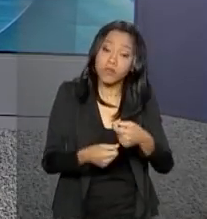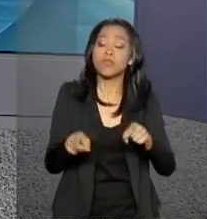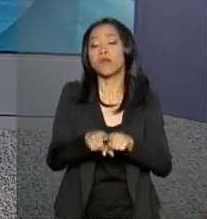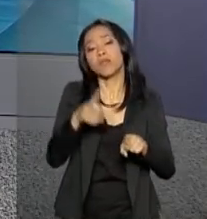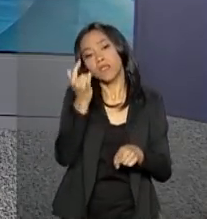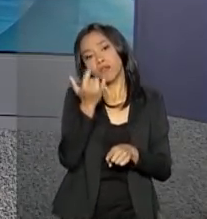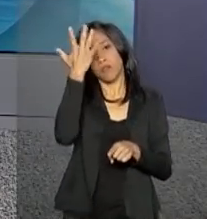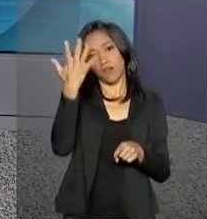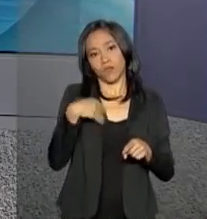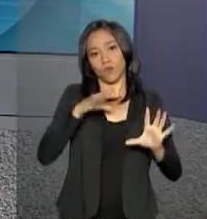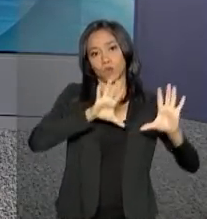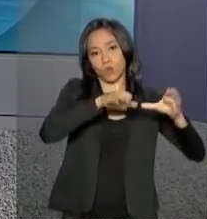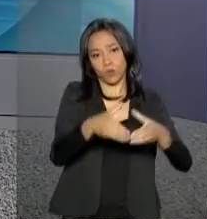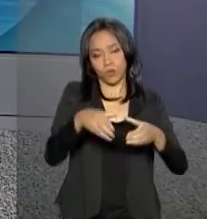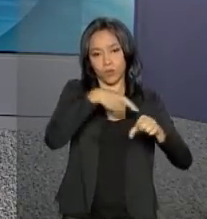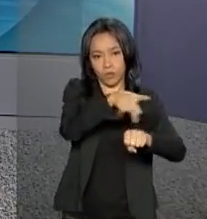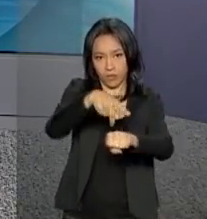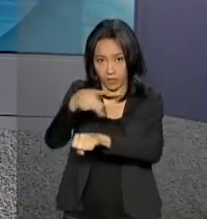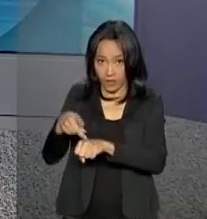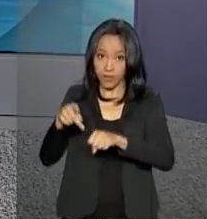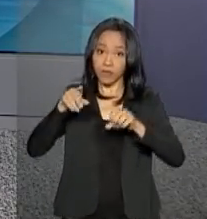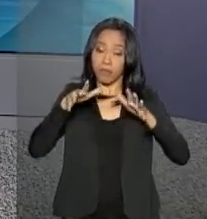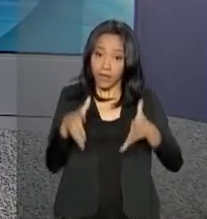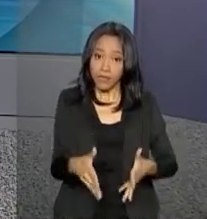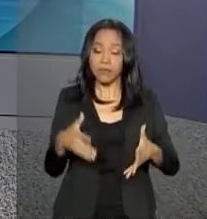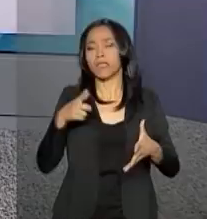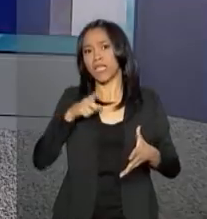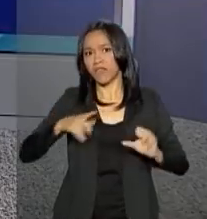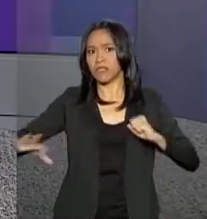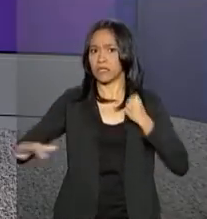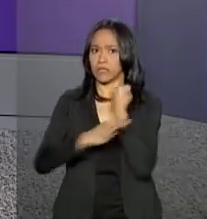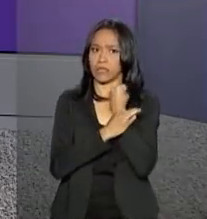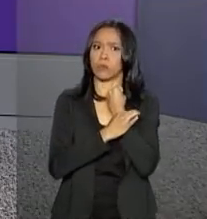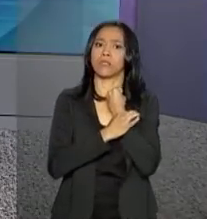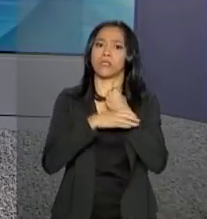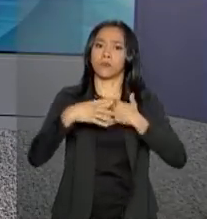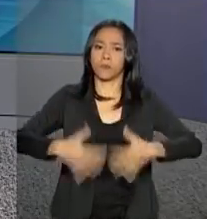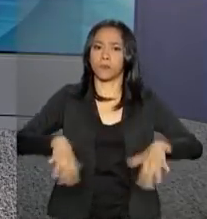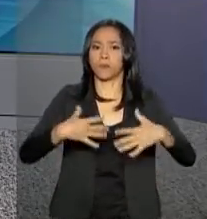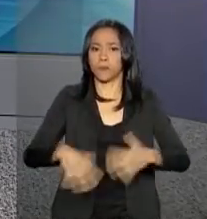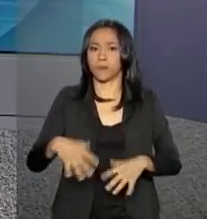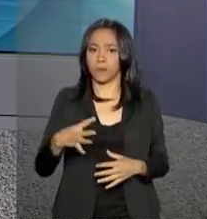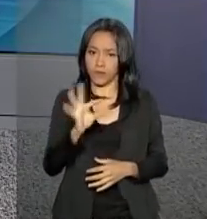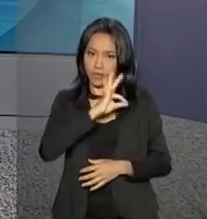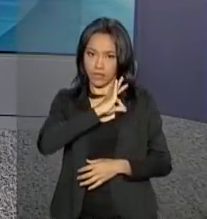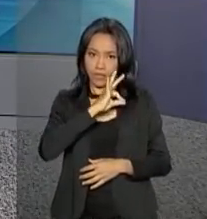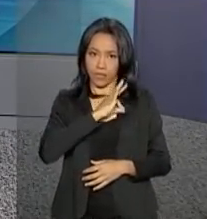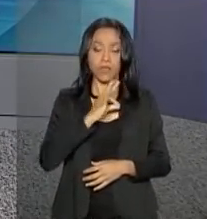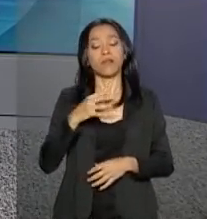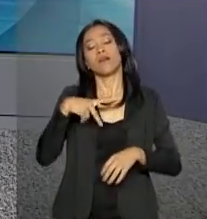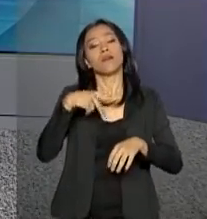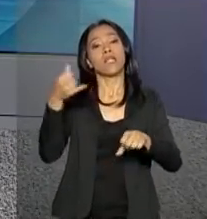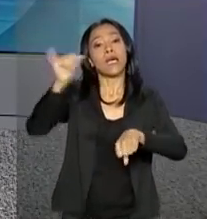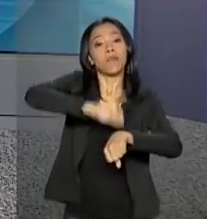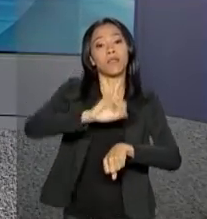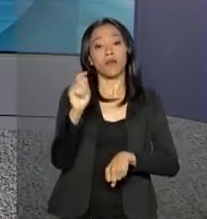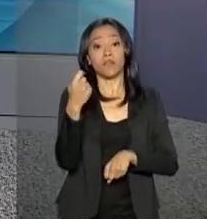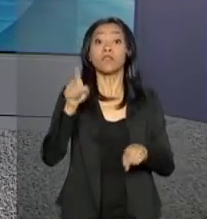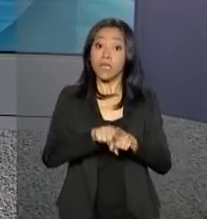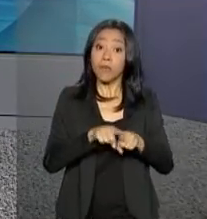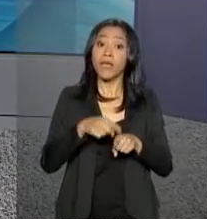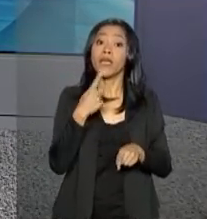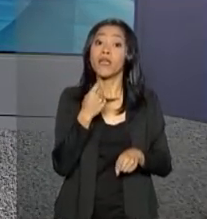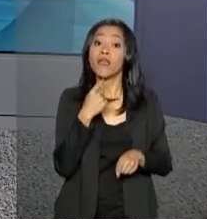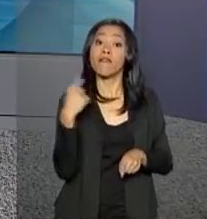dos países que fazem parte do G20 o esquema de segurança foi reforçado na capital Argentina também Foi decretado feriado